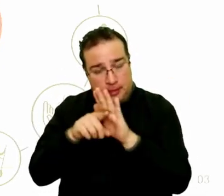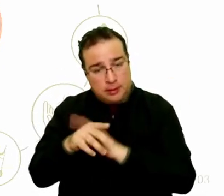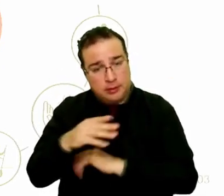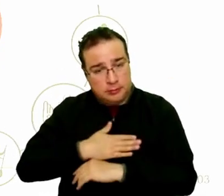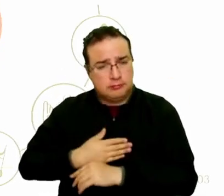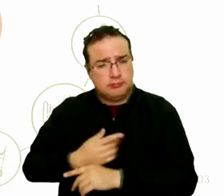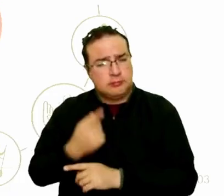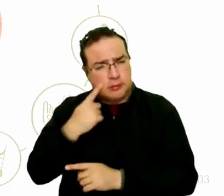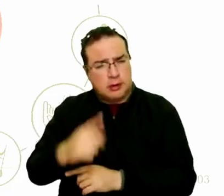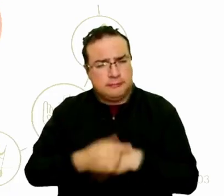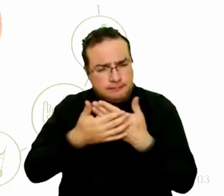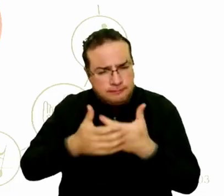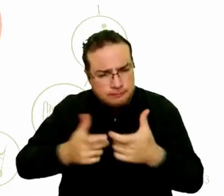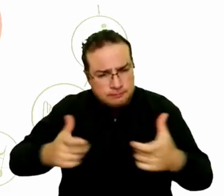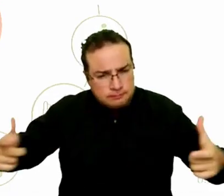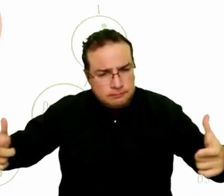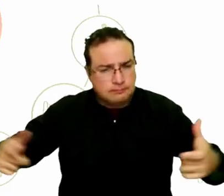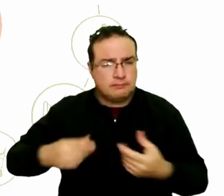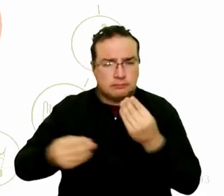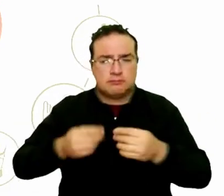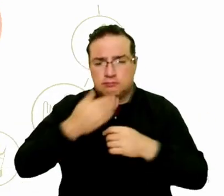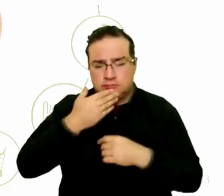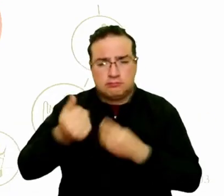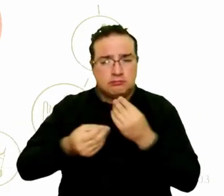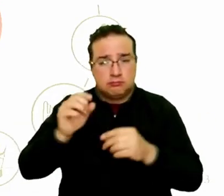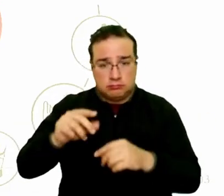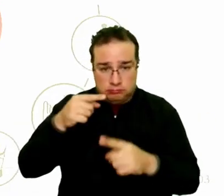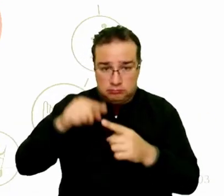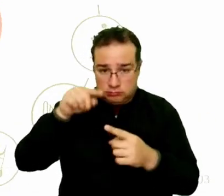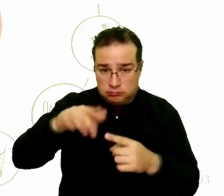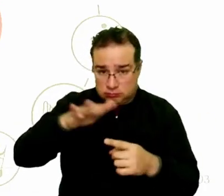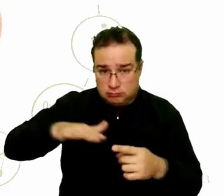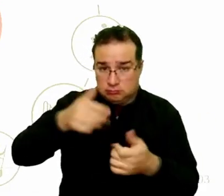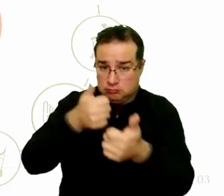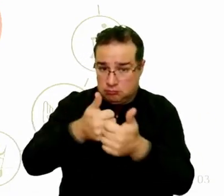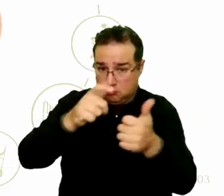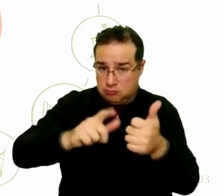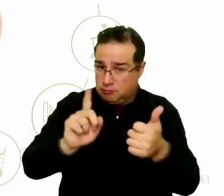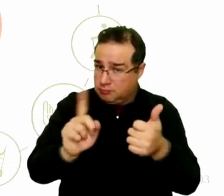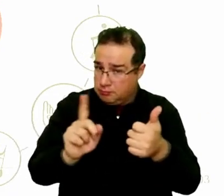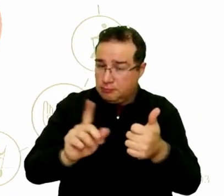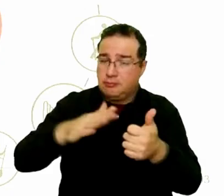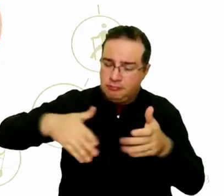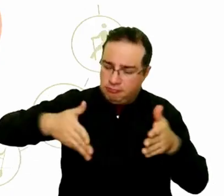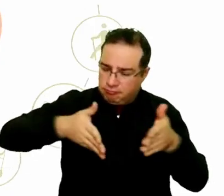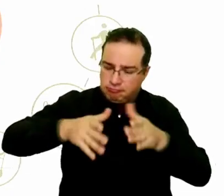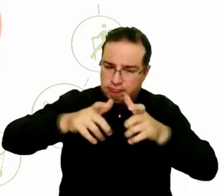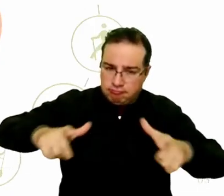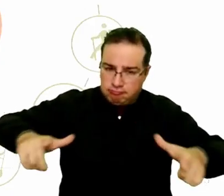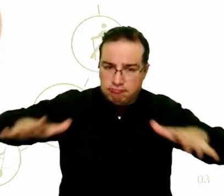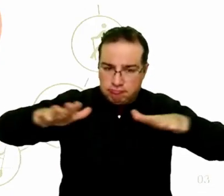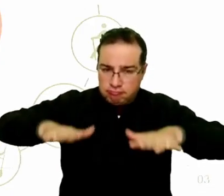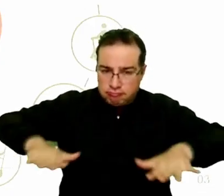o intuito é estender essa qualidade espacial não somente ali no próprio espaço do Corredor Verde, mas a ponto de que a